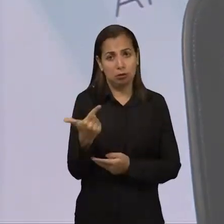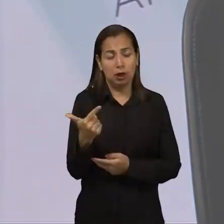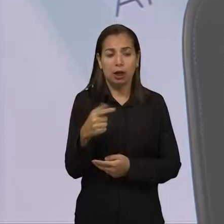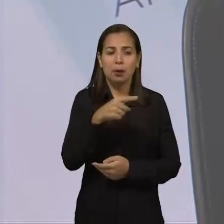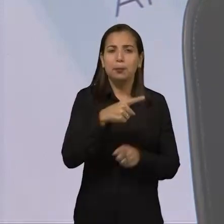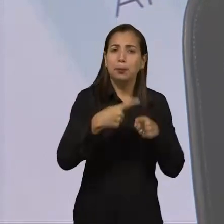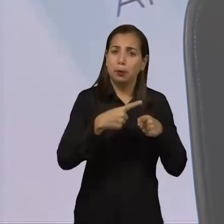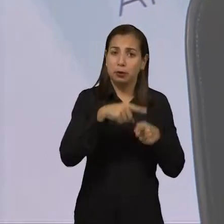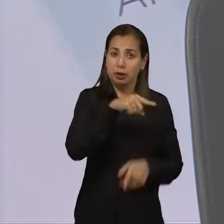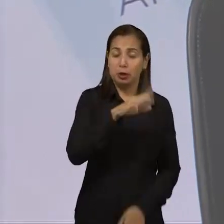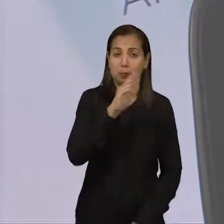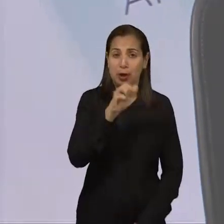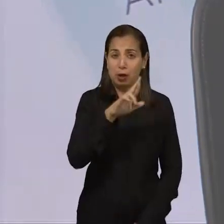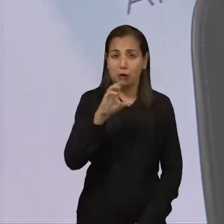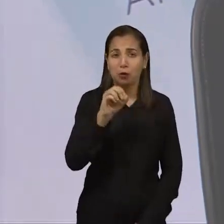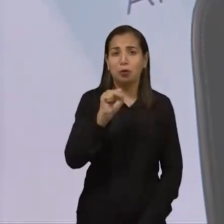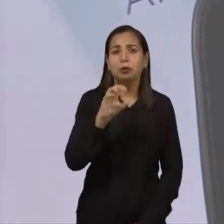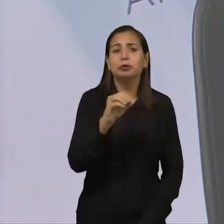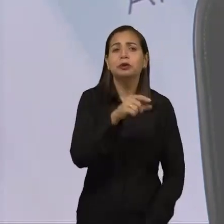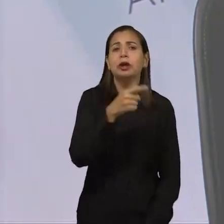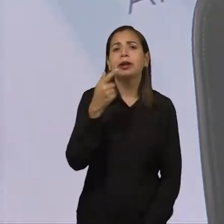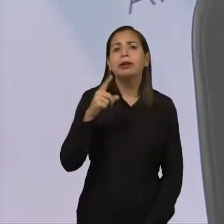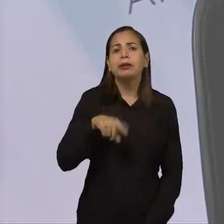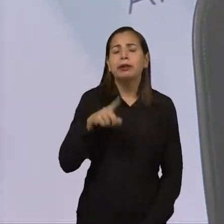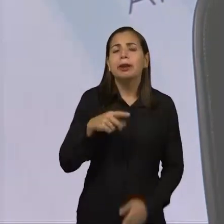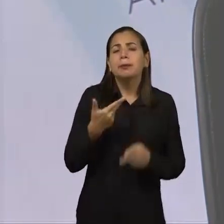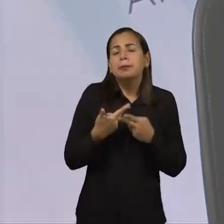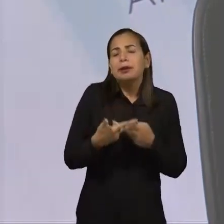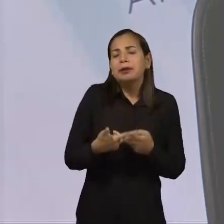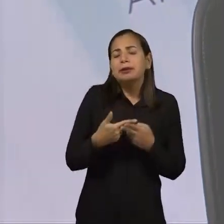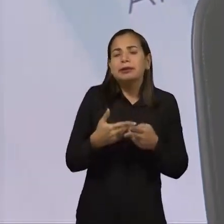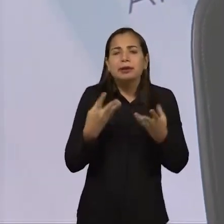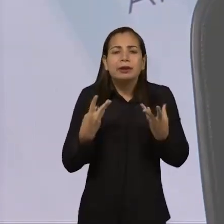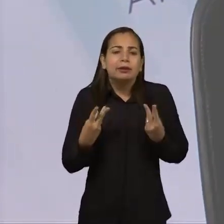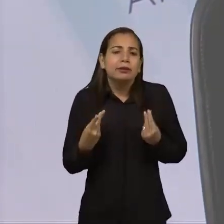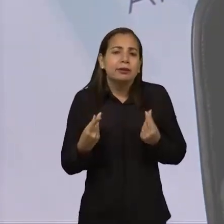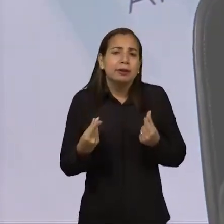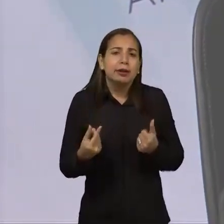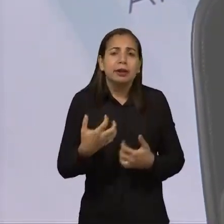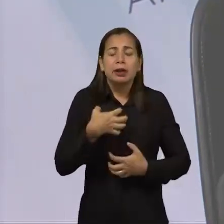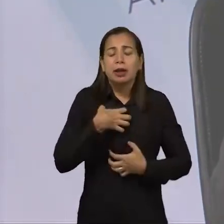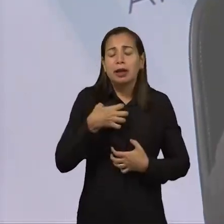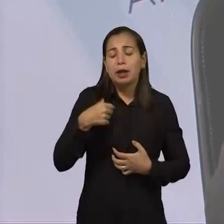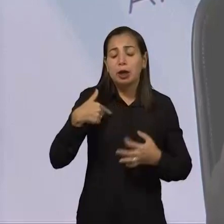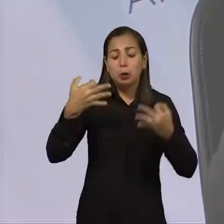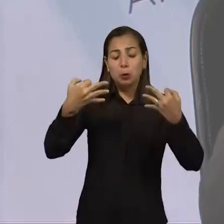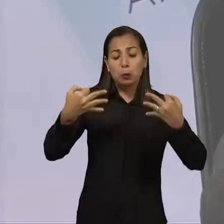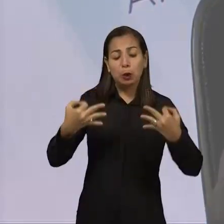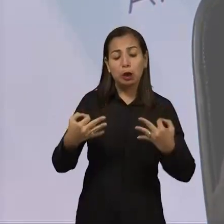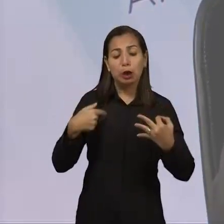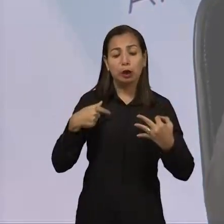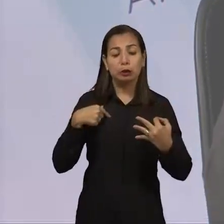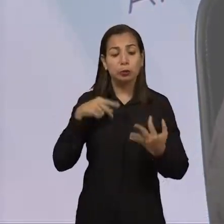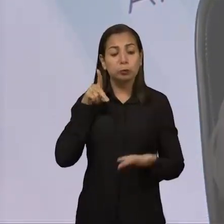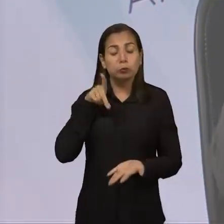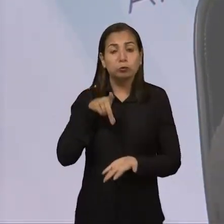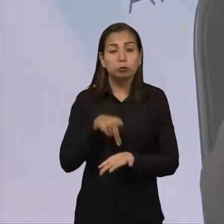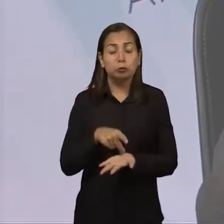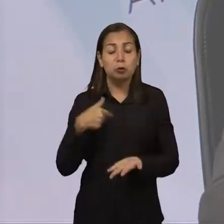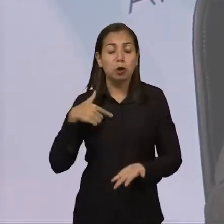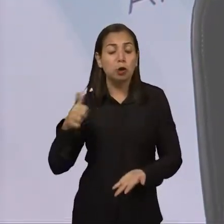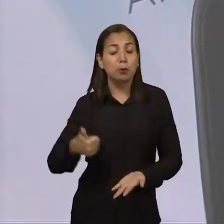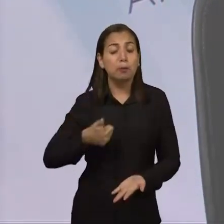cara de momocismo, né? Momocismo, aquela coisa do que eu sou o correto, eu sou o justo, eu sou o melhor,